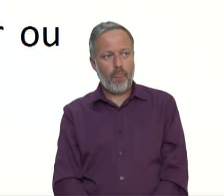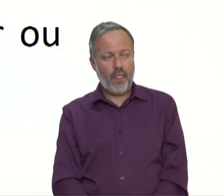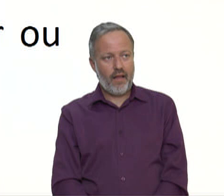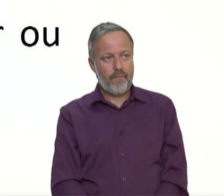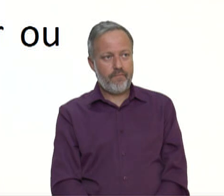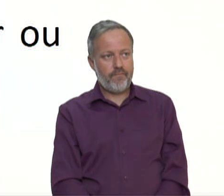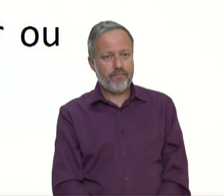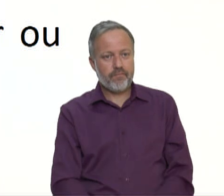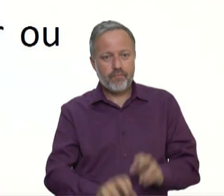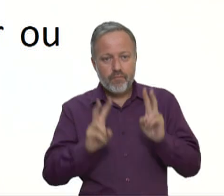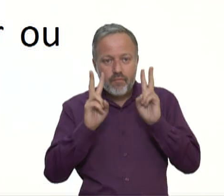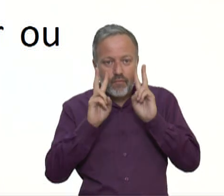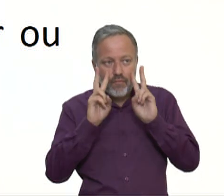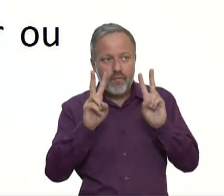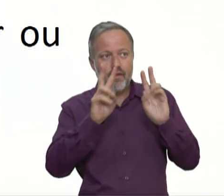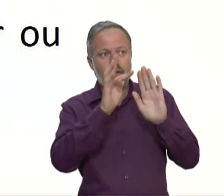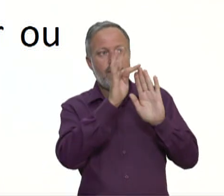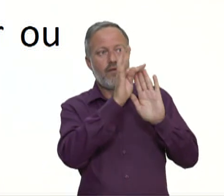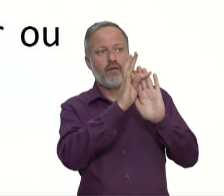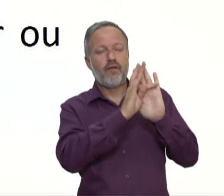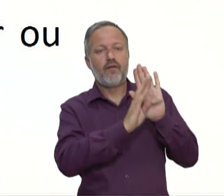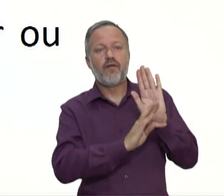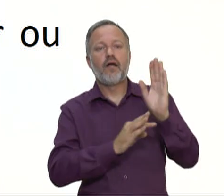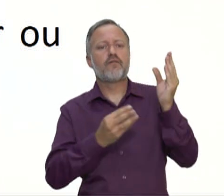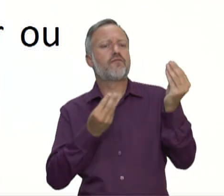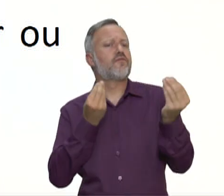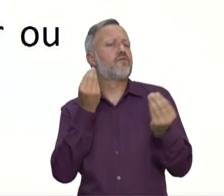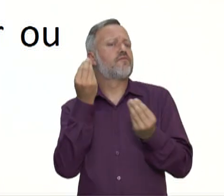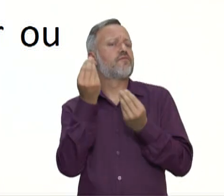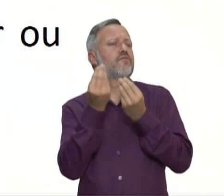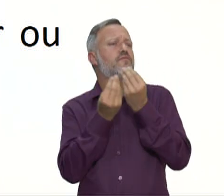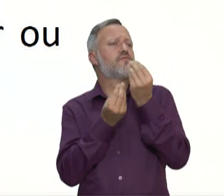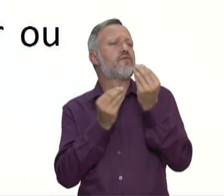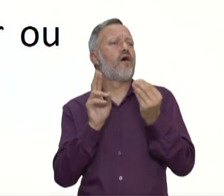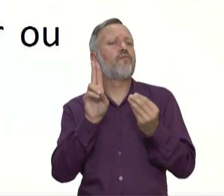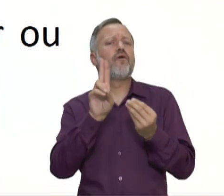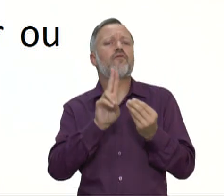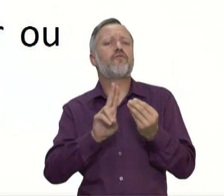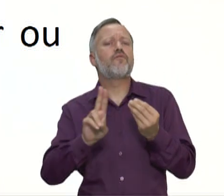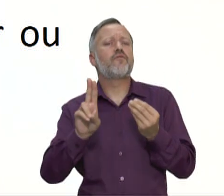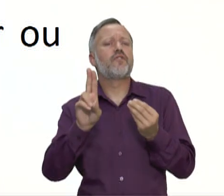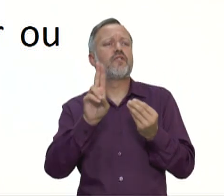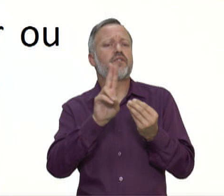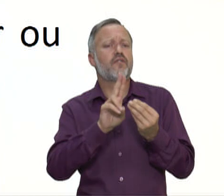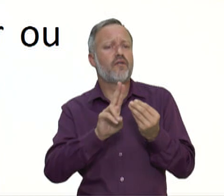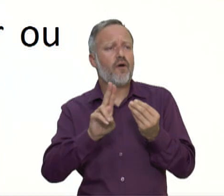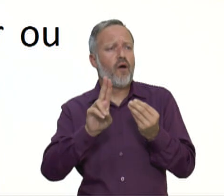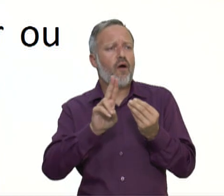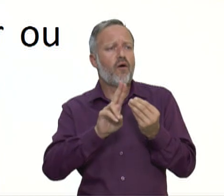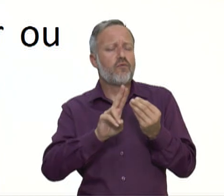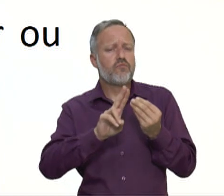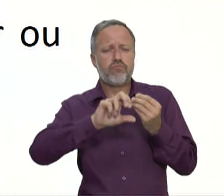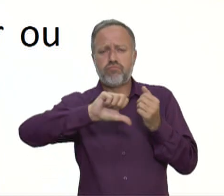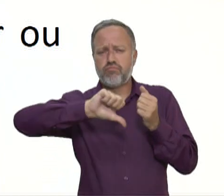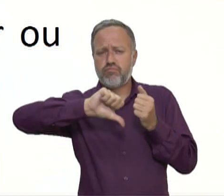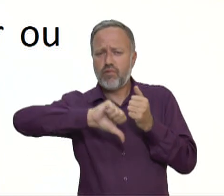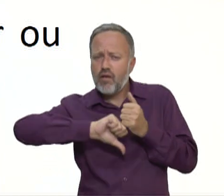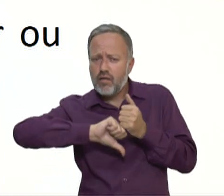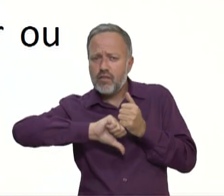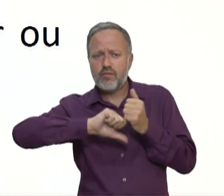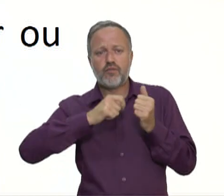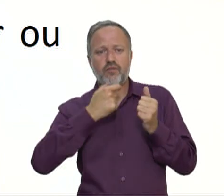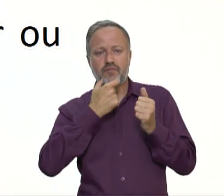Past Perfect uses. Como usar a negative form, a forma negativa? Para elaborar